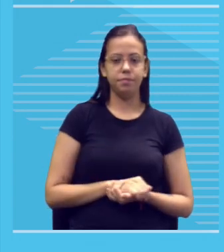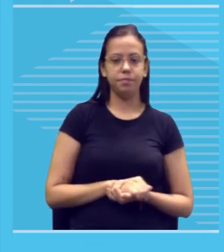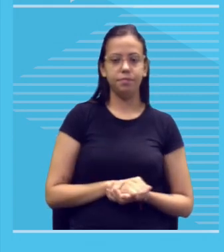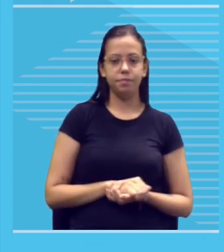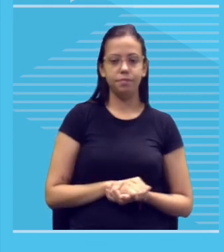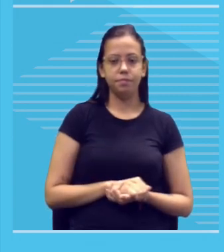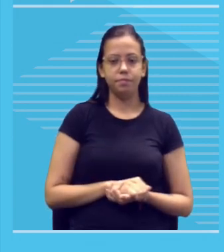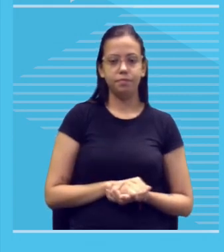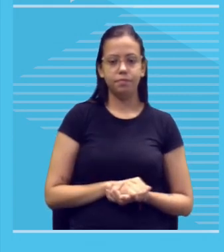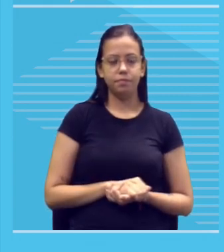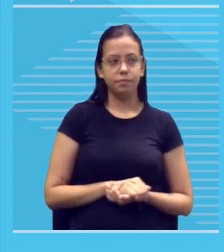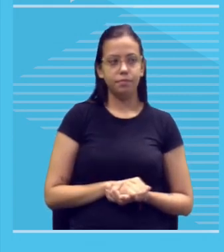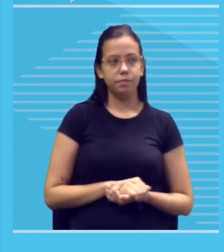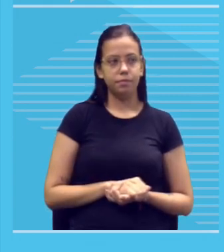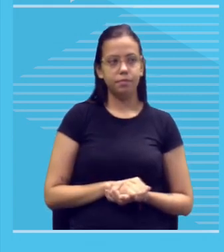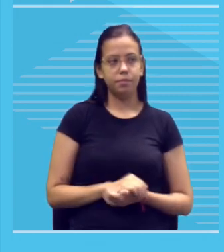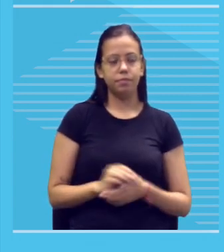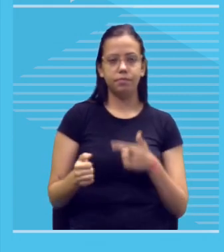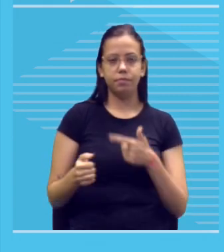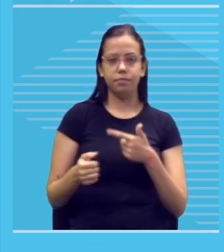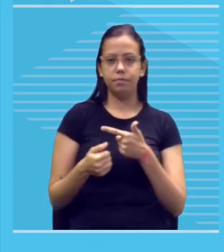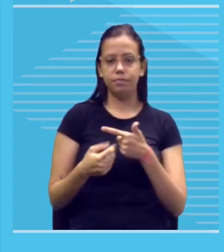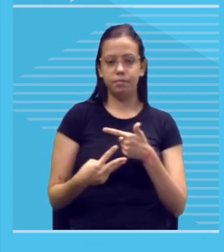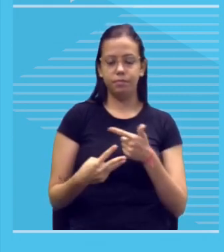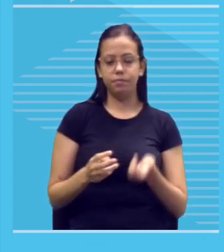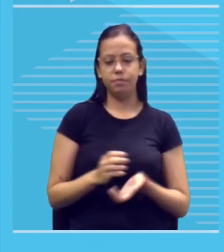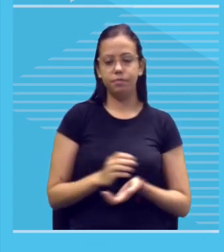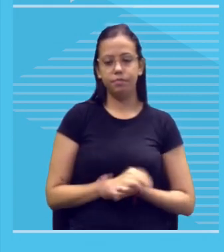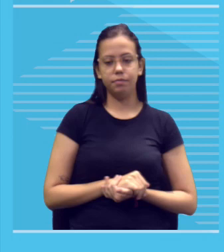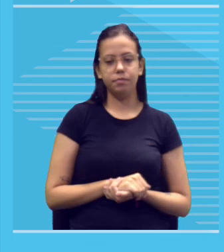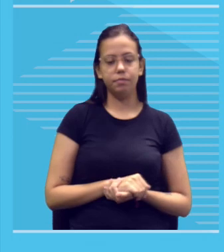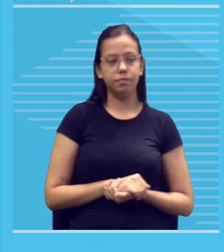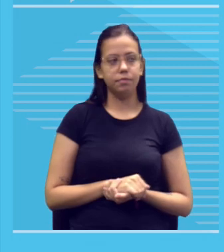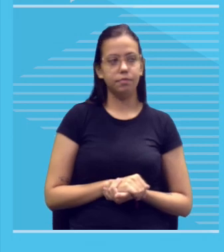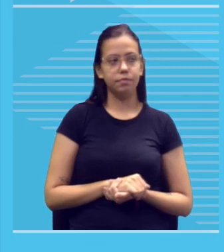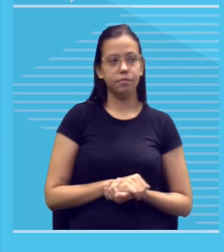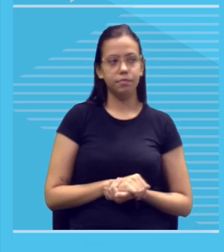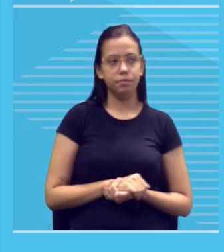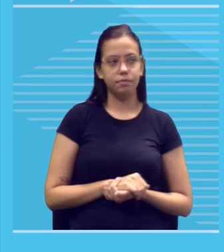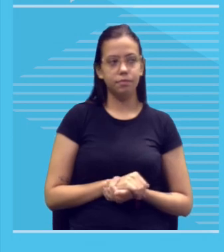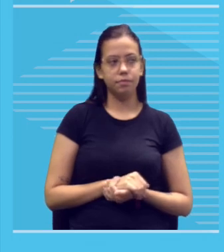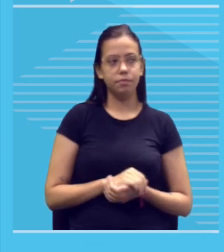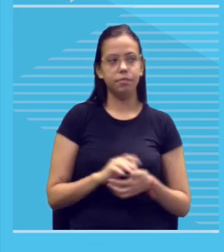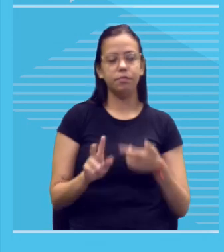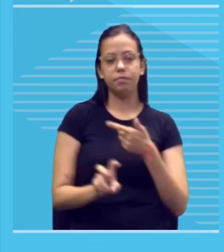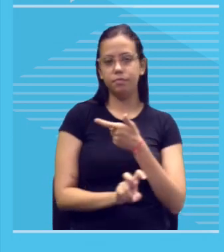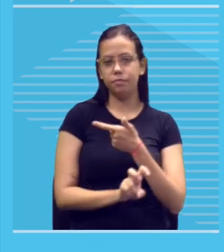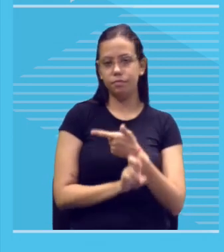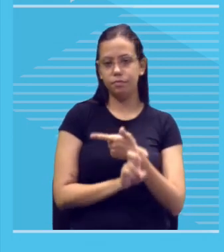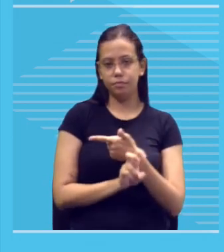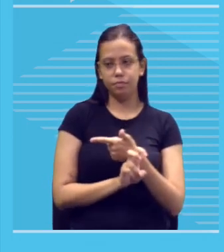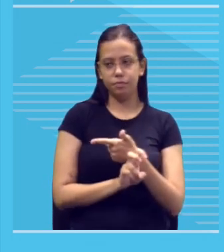obtive consciente 13 e ele deixou o resto 5